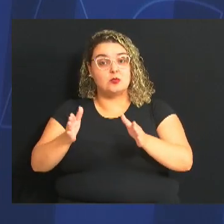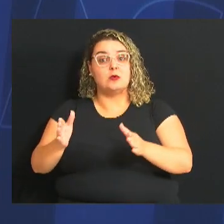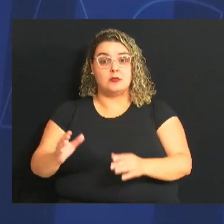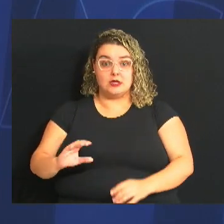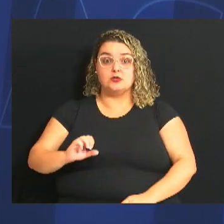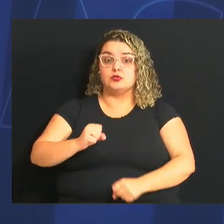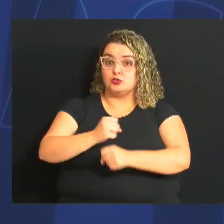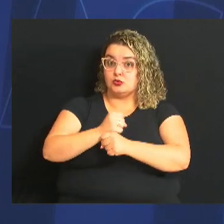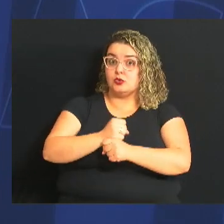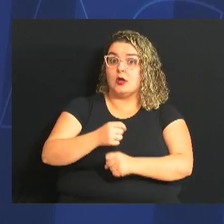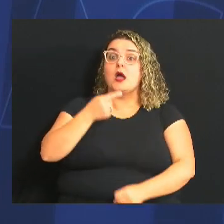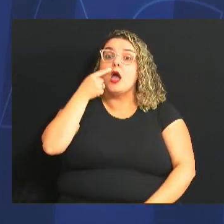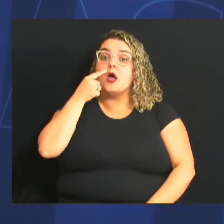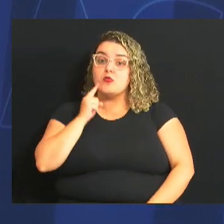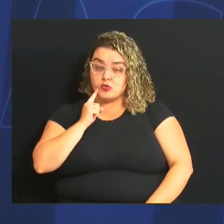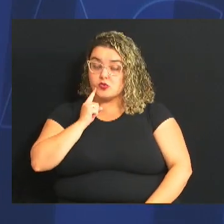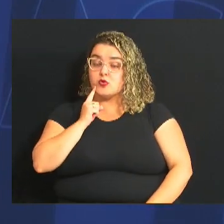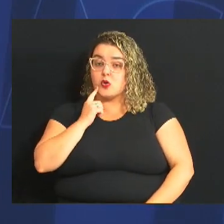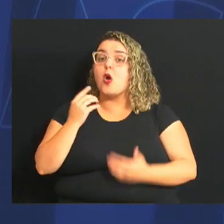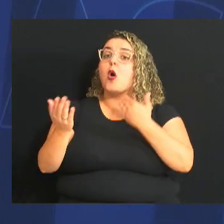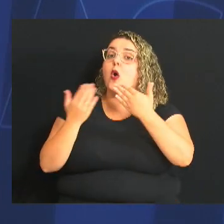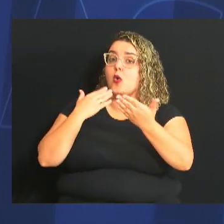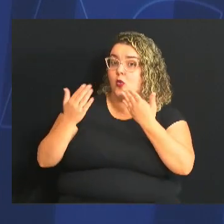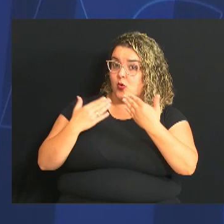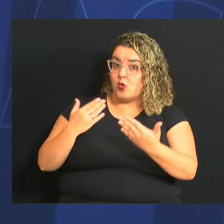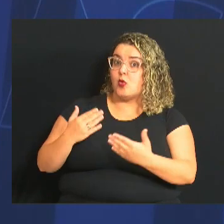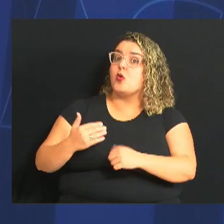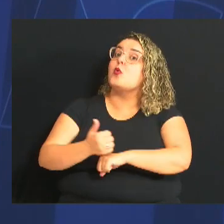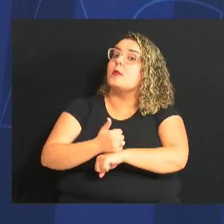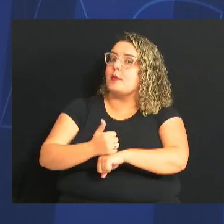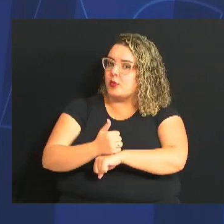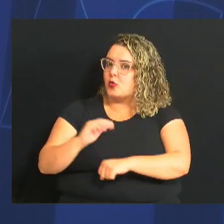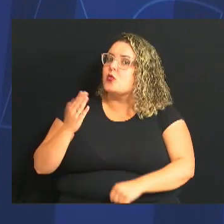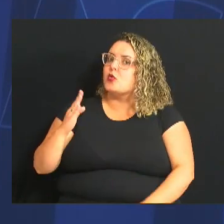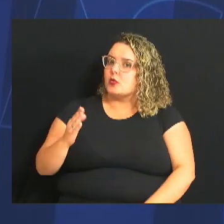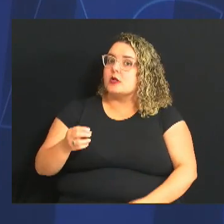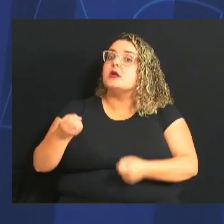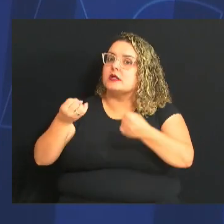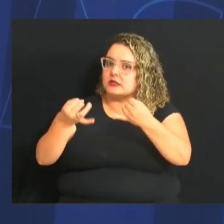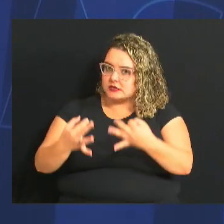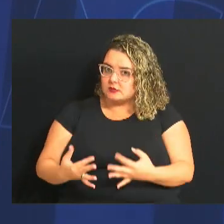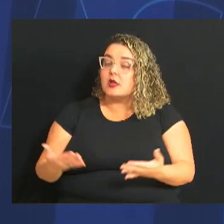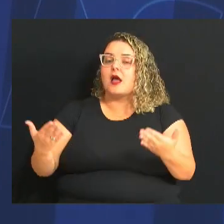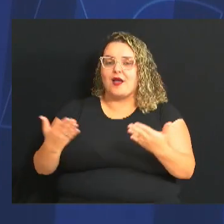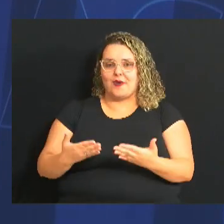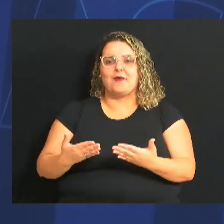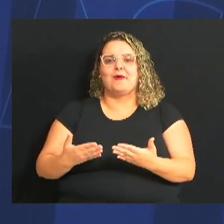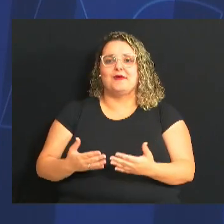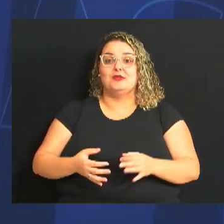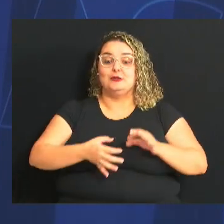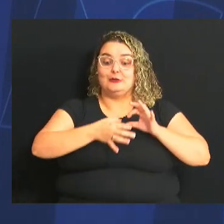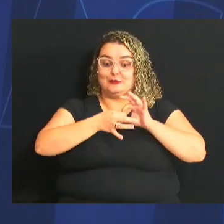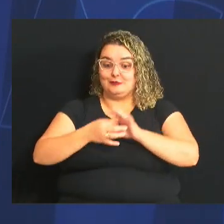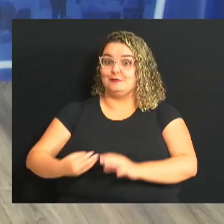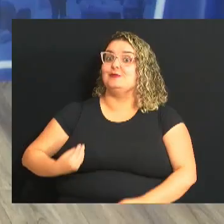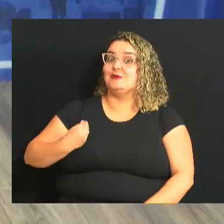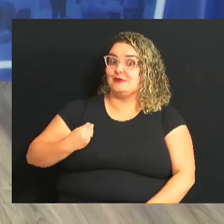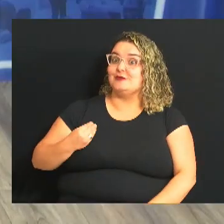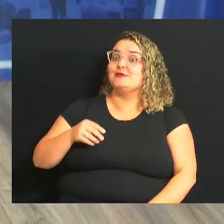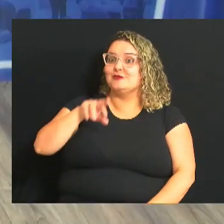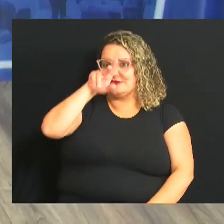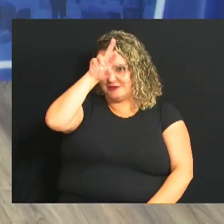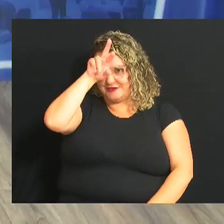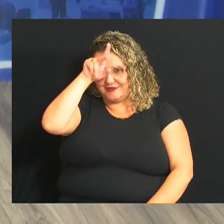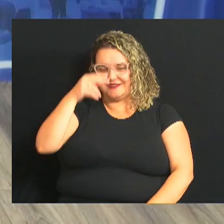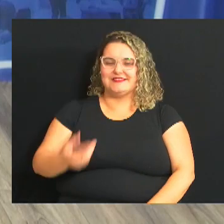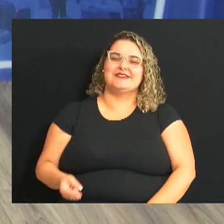a Viviane Novaes conversou com uma bióloga que explica agora o ciclo de vida do inseto e